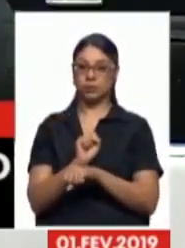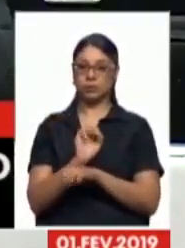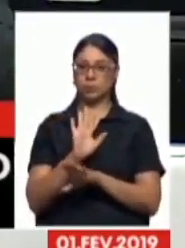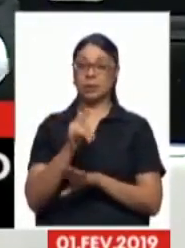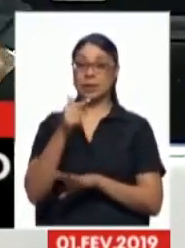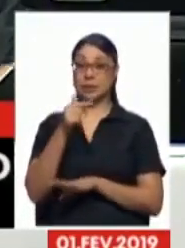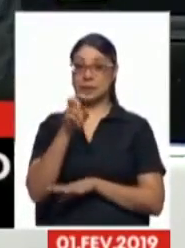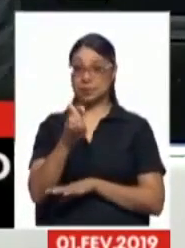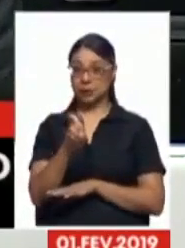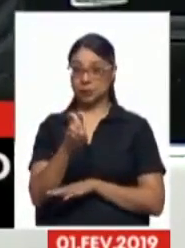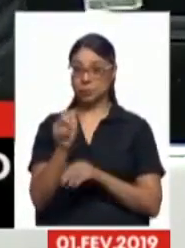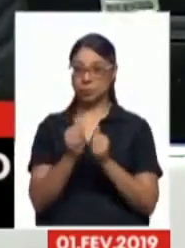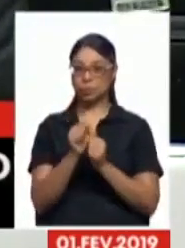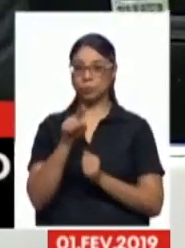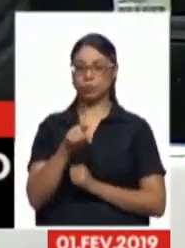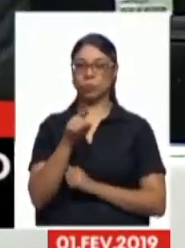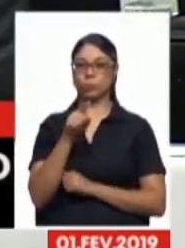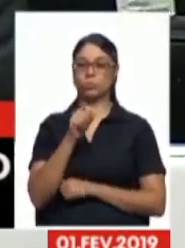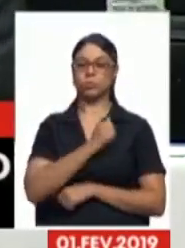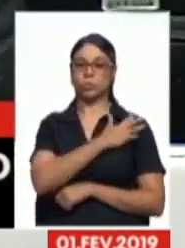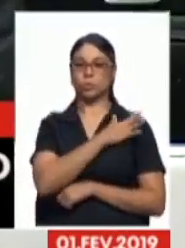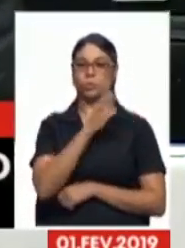75 contra 75 Sargento mil Rodrigues. Votos.